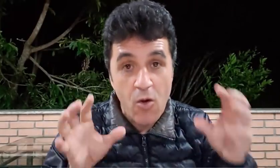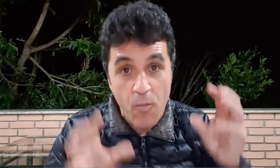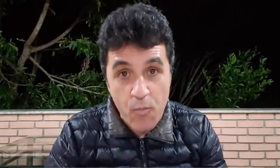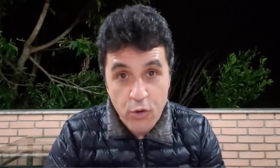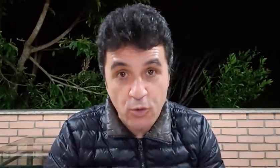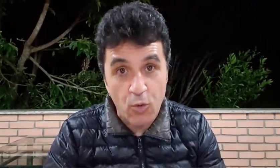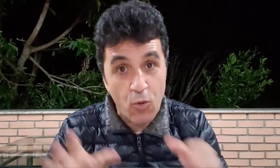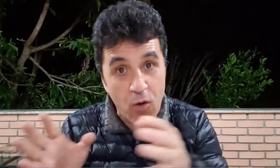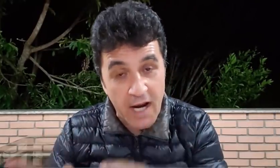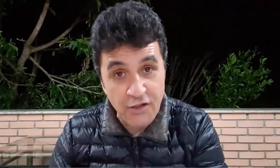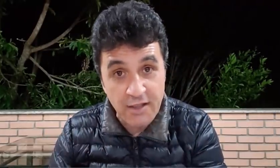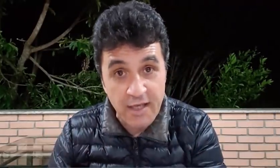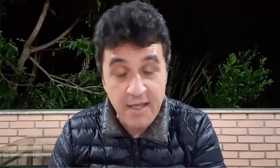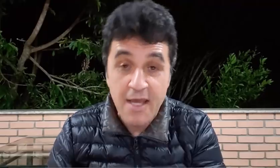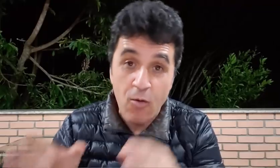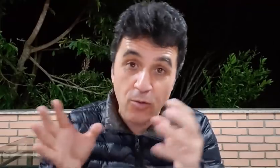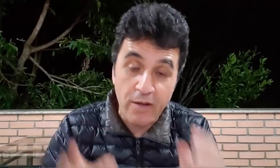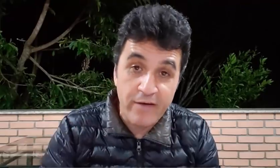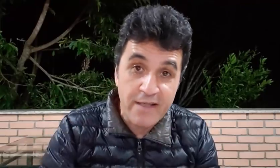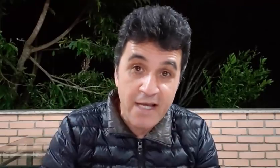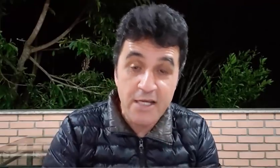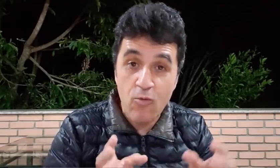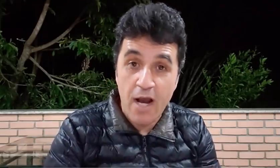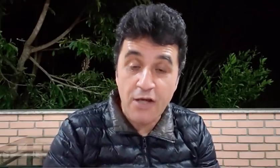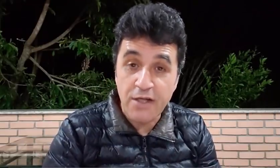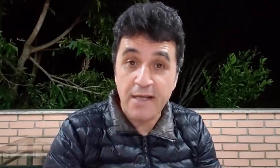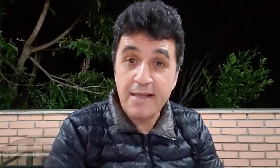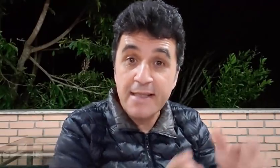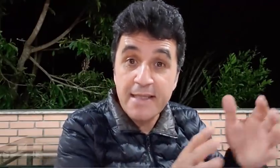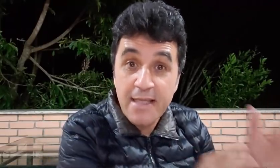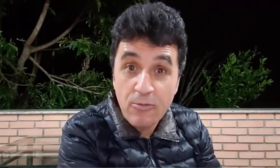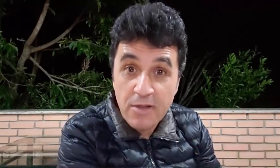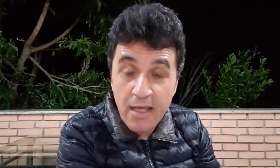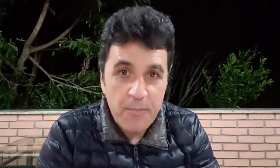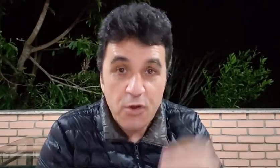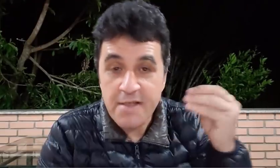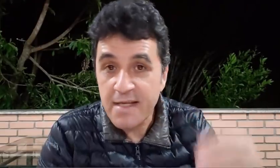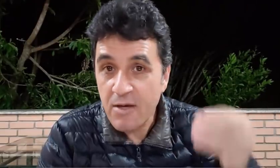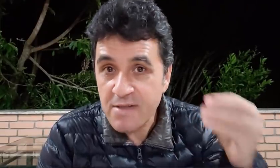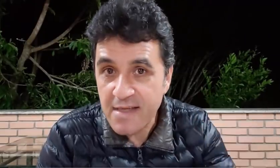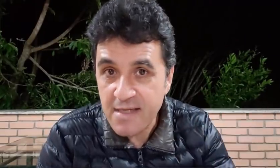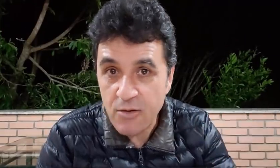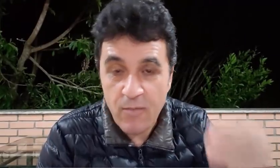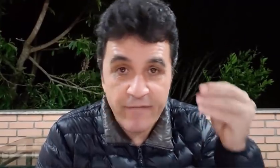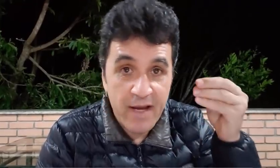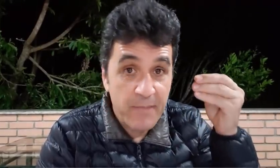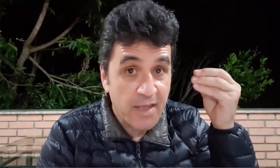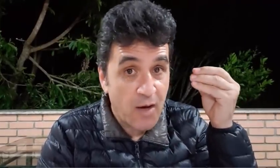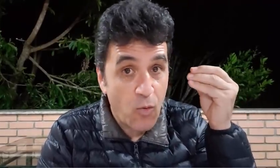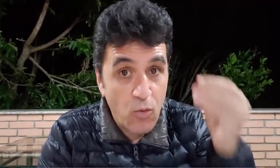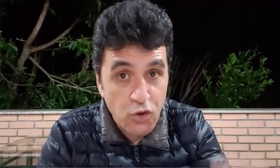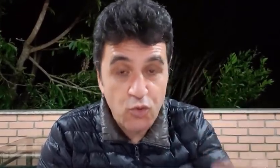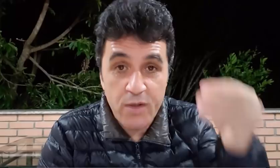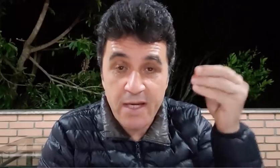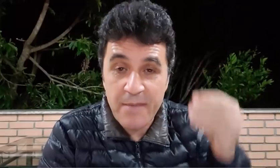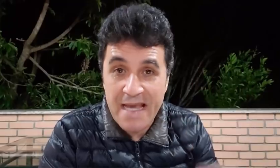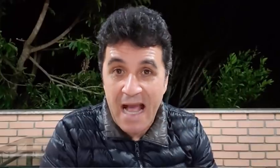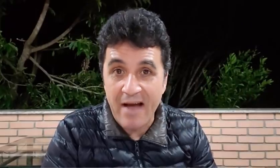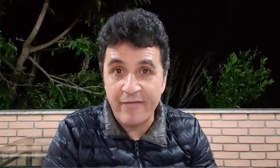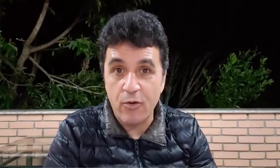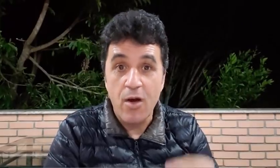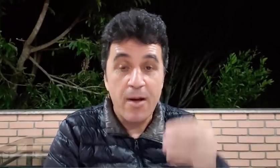questionando muito. O Caixa tem, quando na verdade o Caixa não tem, pois ele não está sendo uma ferramenta útil